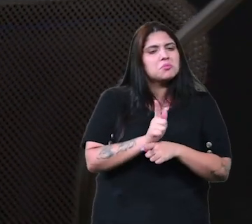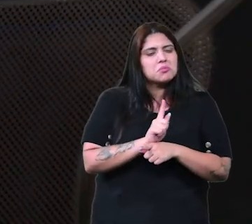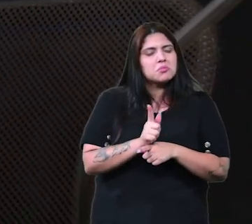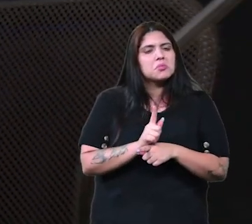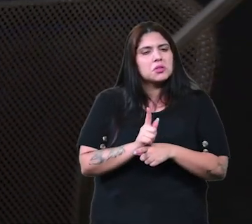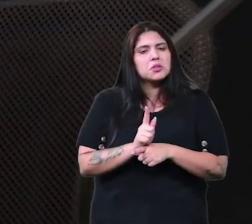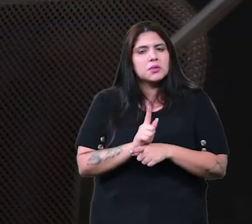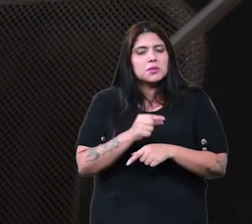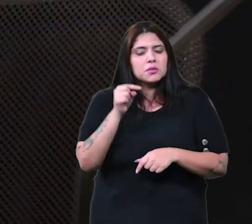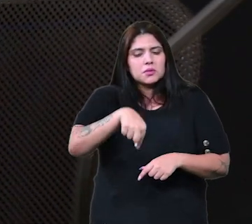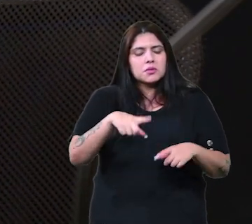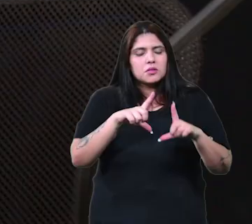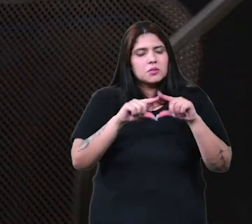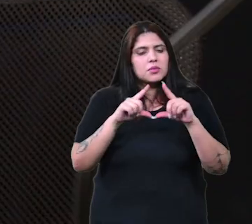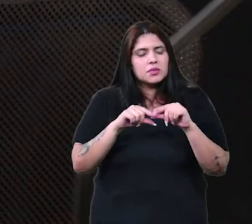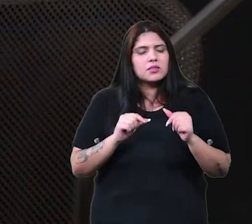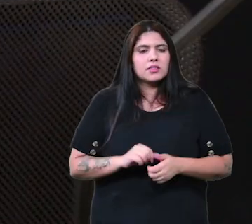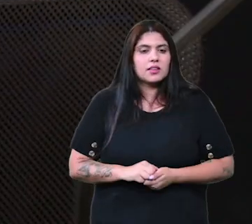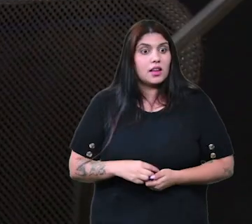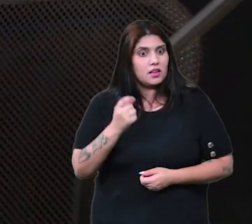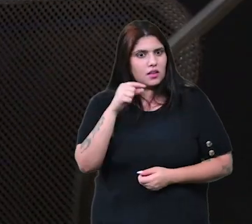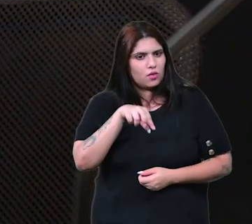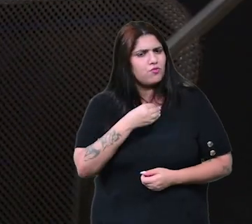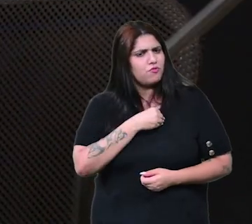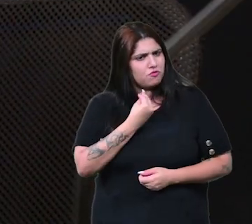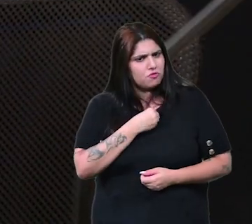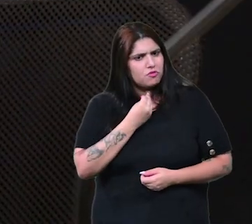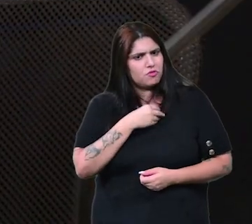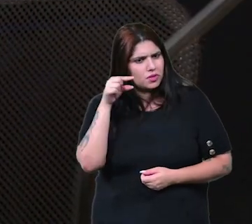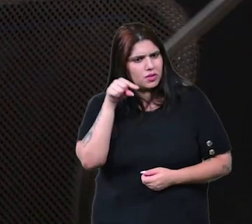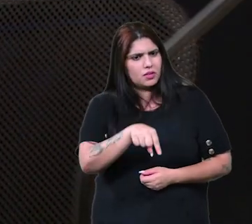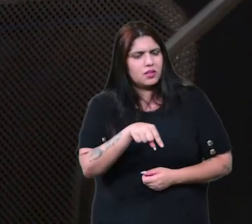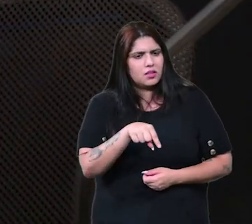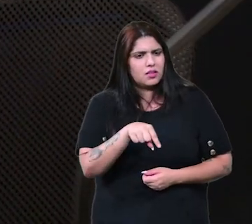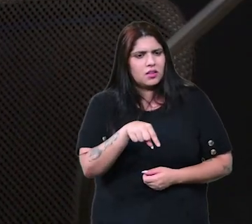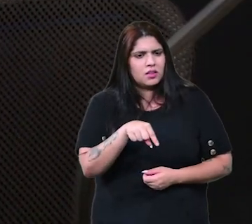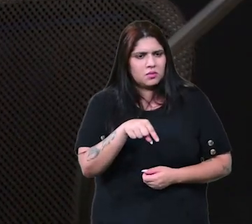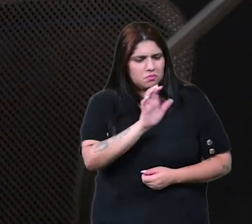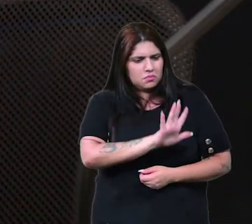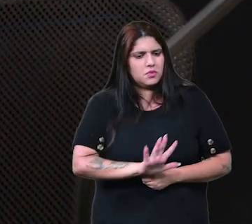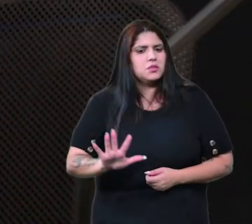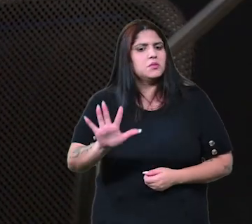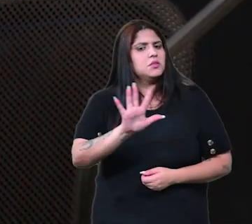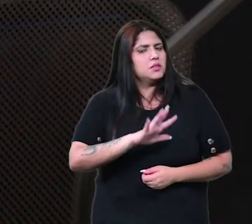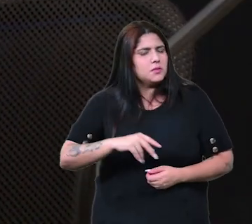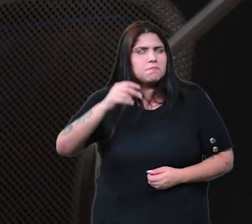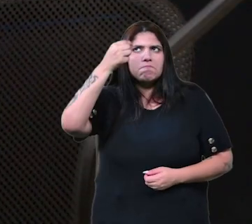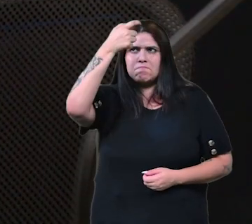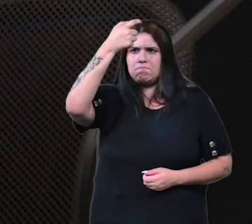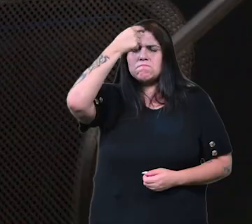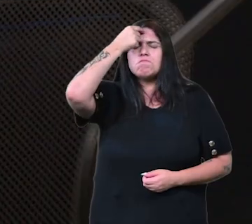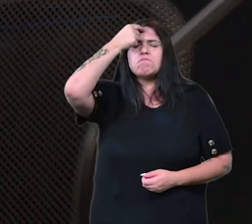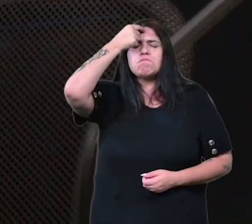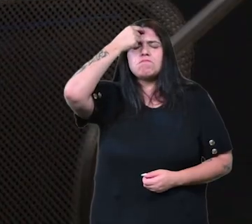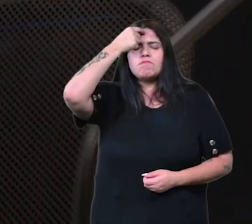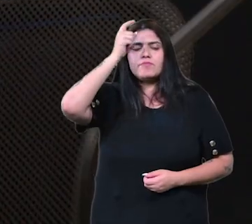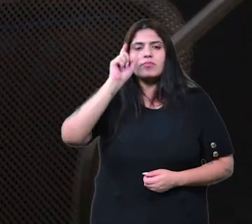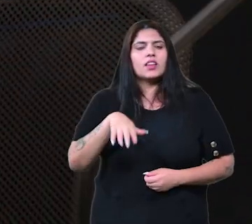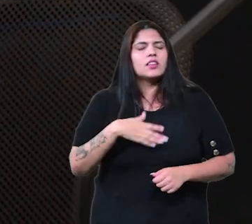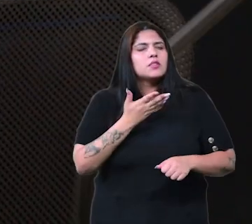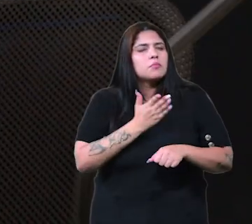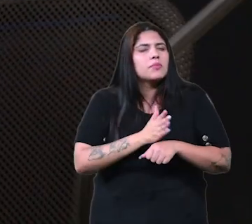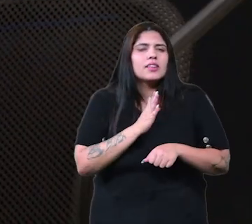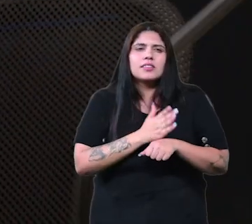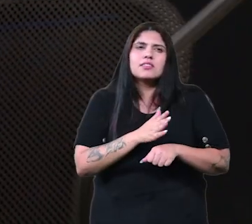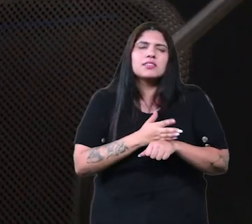né, vivenciar ali ao vivo uma situação memorável mesmo. E assim, da prática